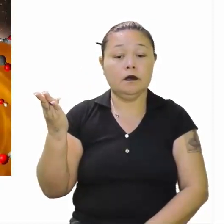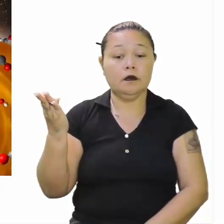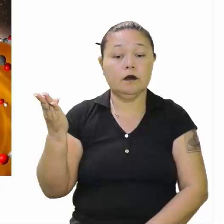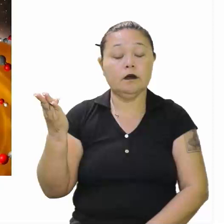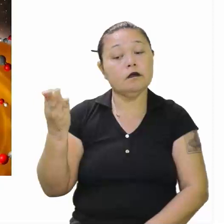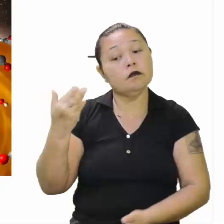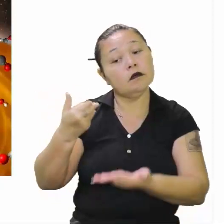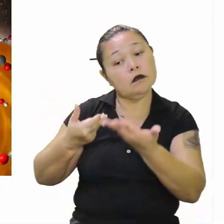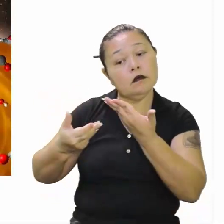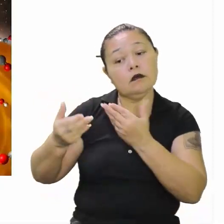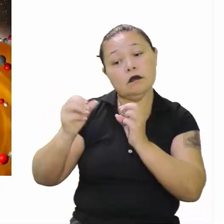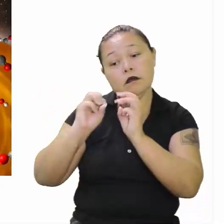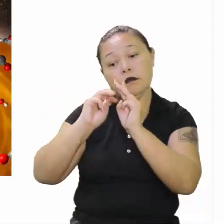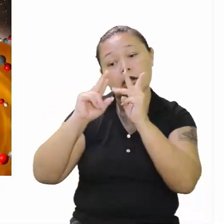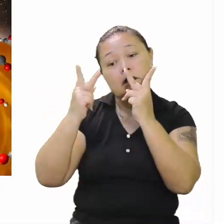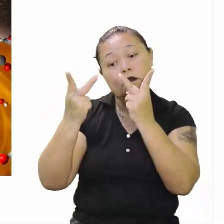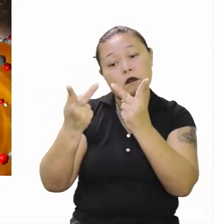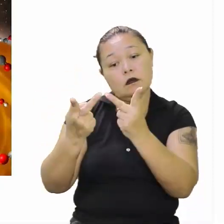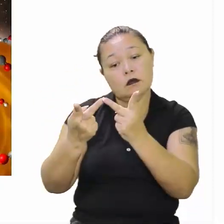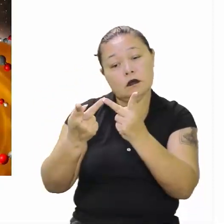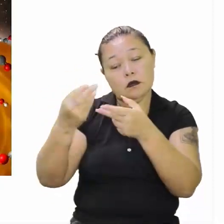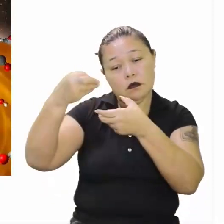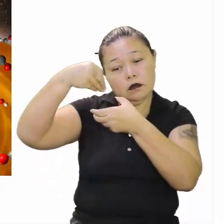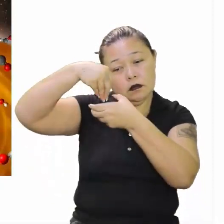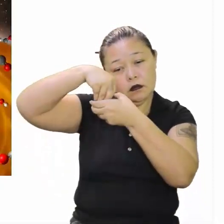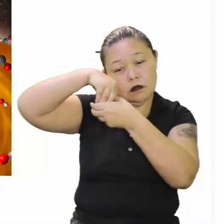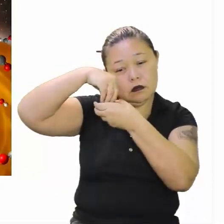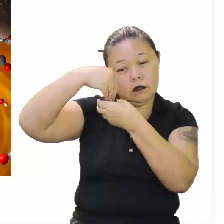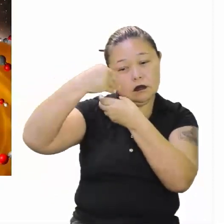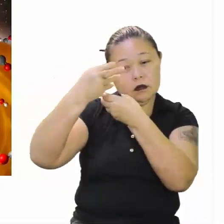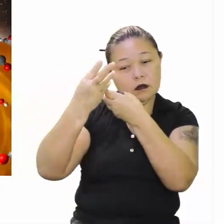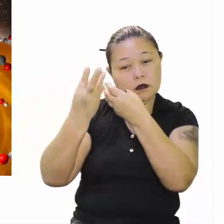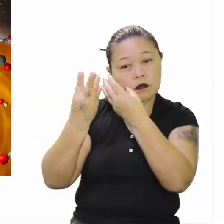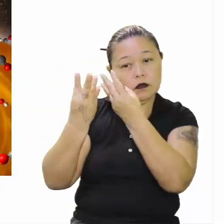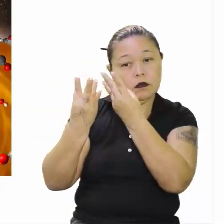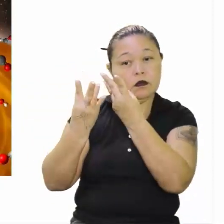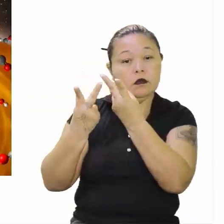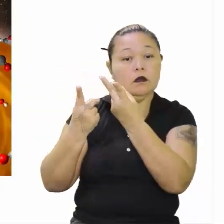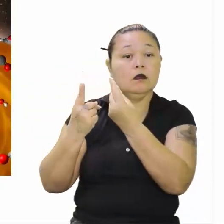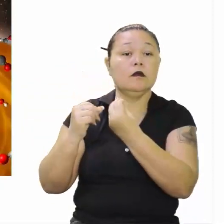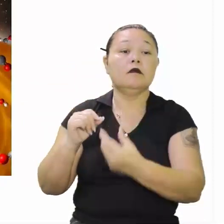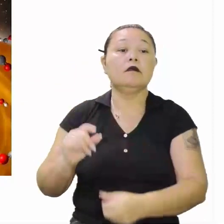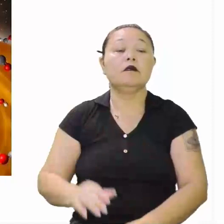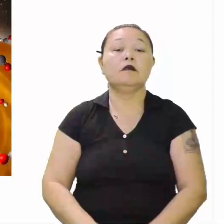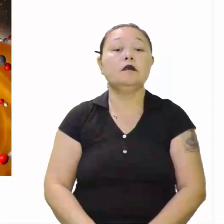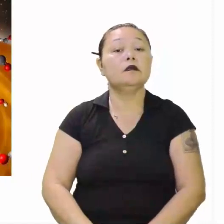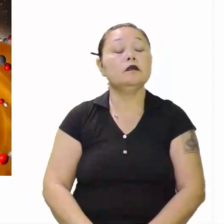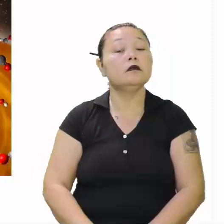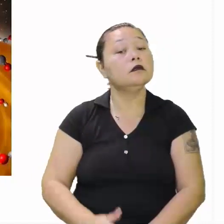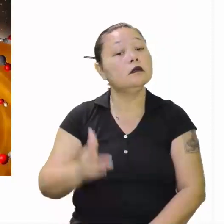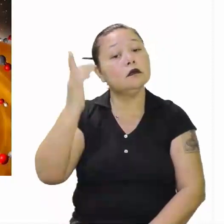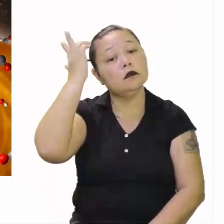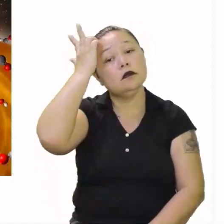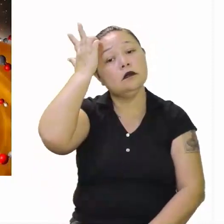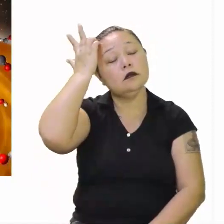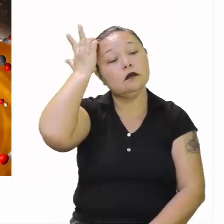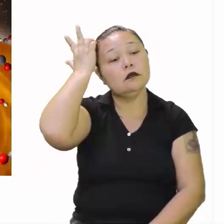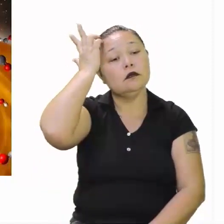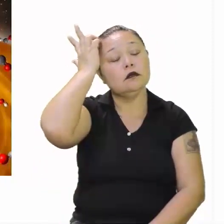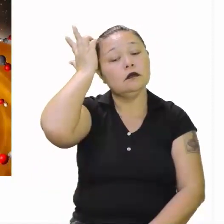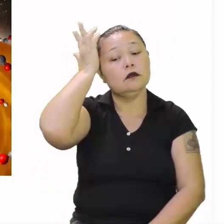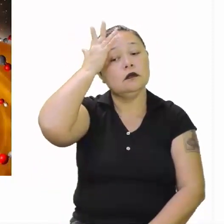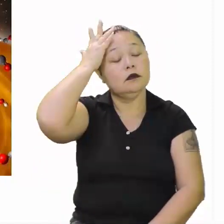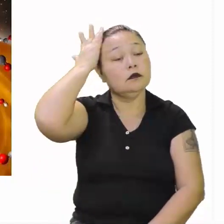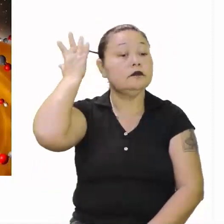intimidade da matéria, né, a matéria no seu íntimo, e que a química ela estuda